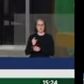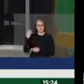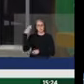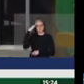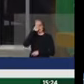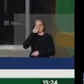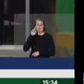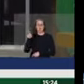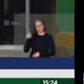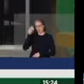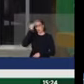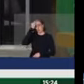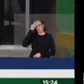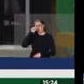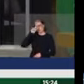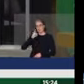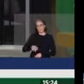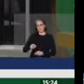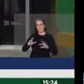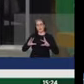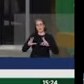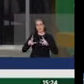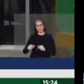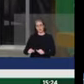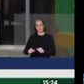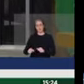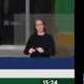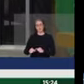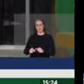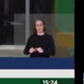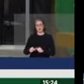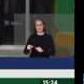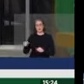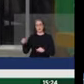mandante. O que ordenou todo aquele ataque.